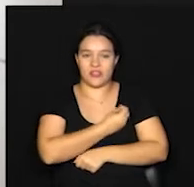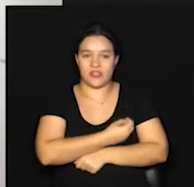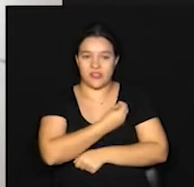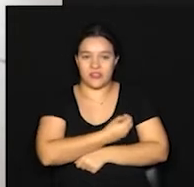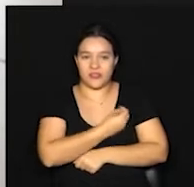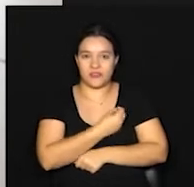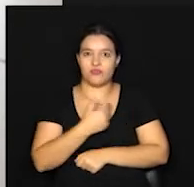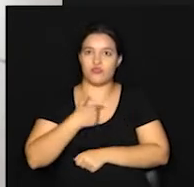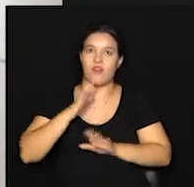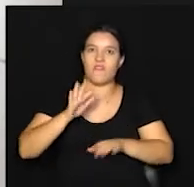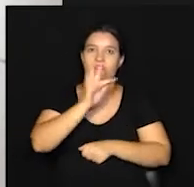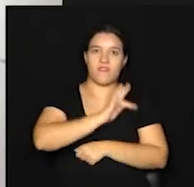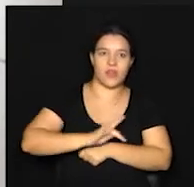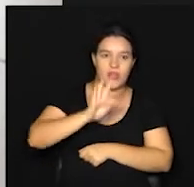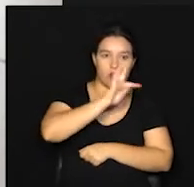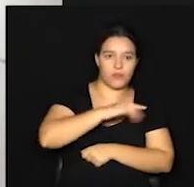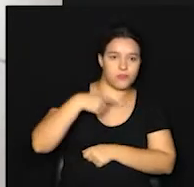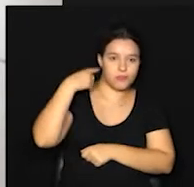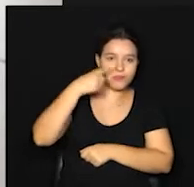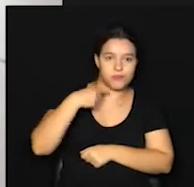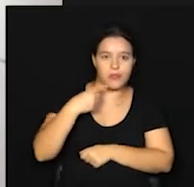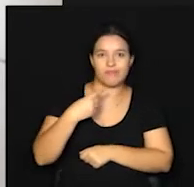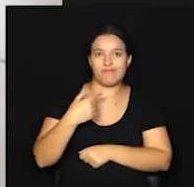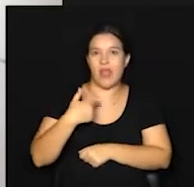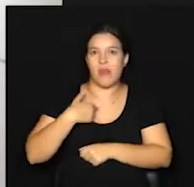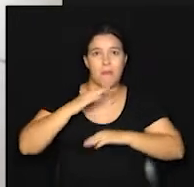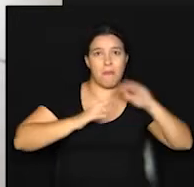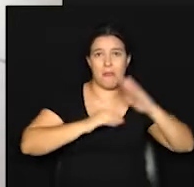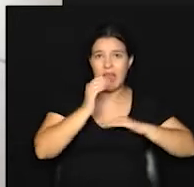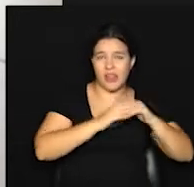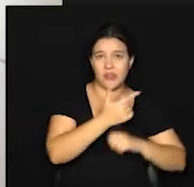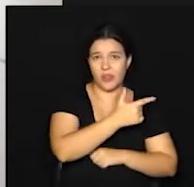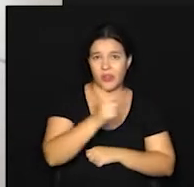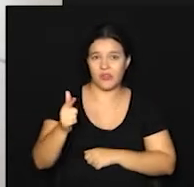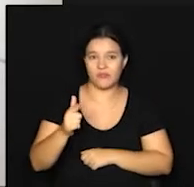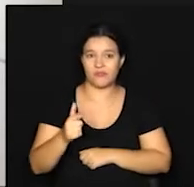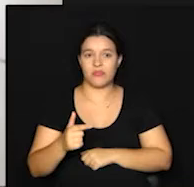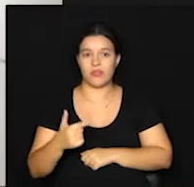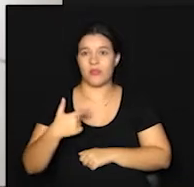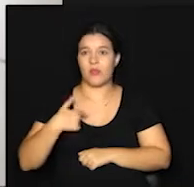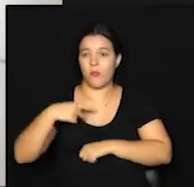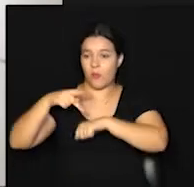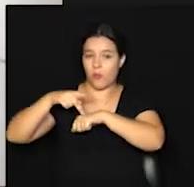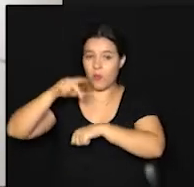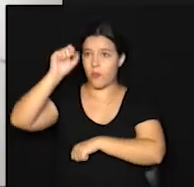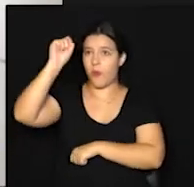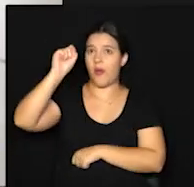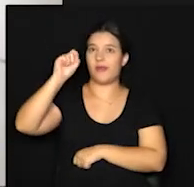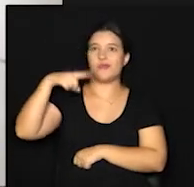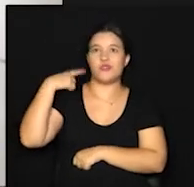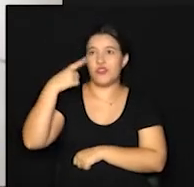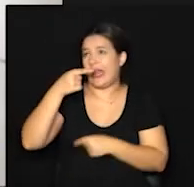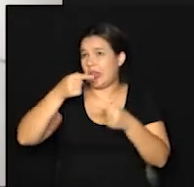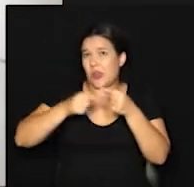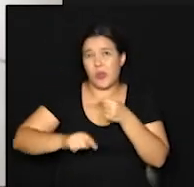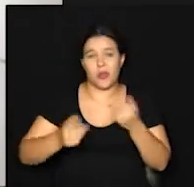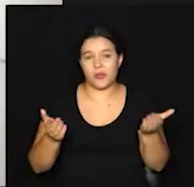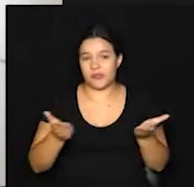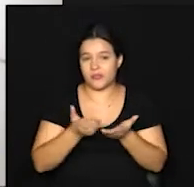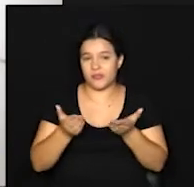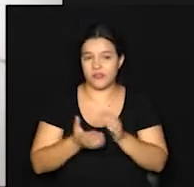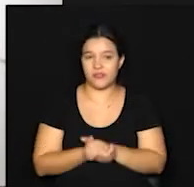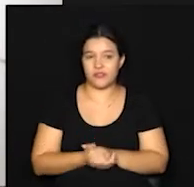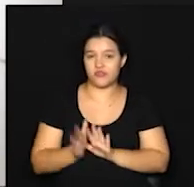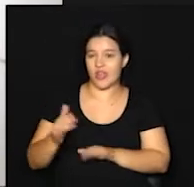já fiz direito, eu fiz uma faculdade que eu não gosto, eu fiz um master numa área que eu não gosto, que é o direito. Eu já